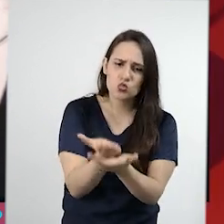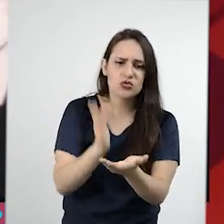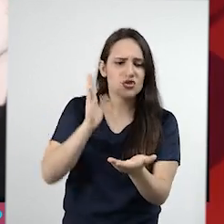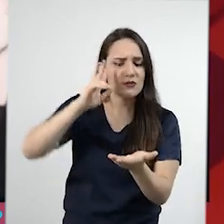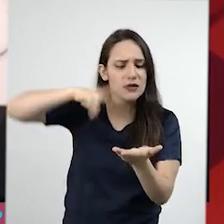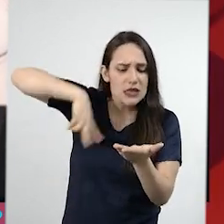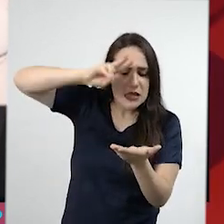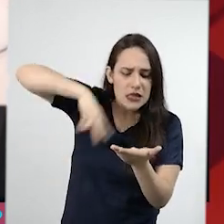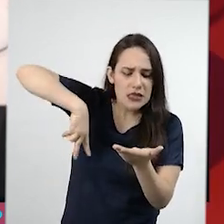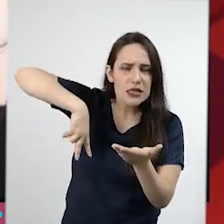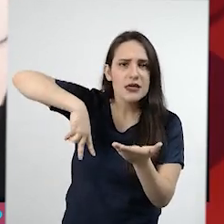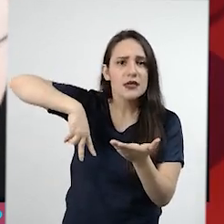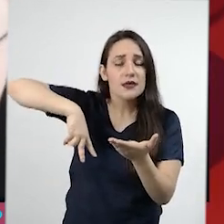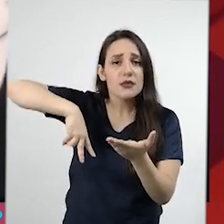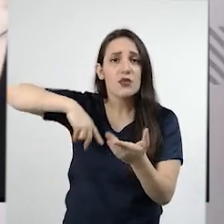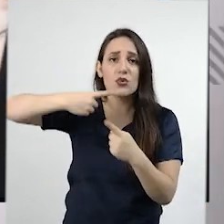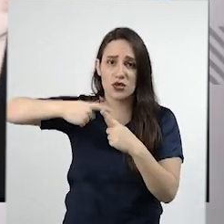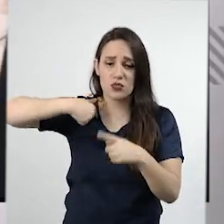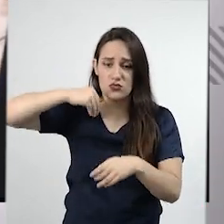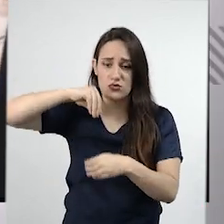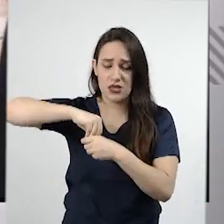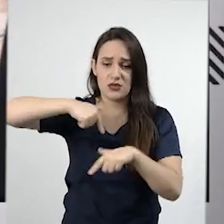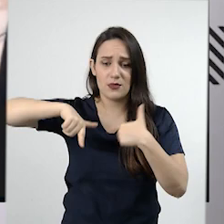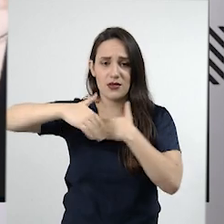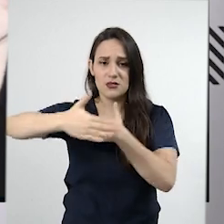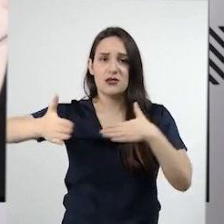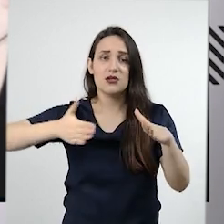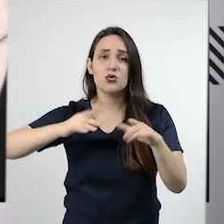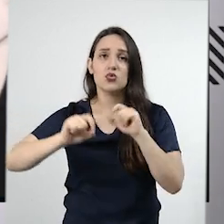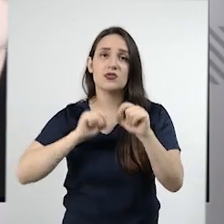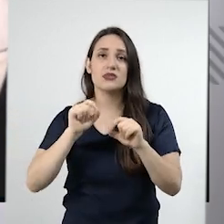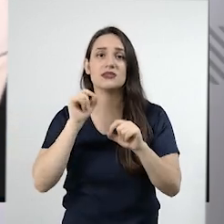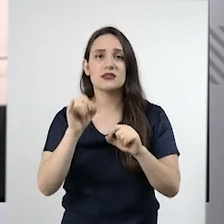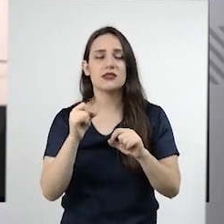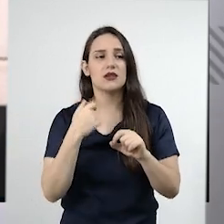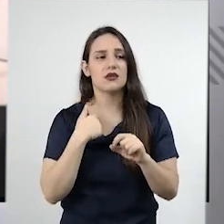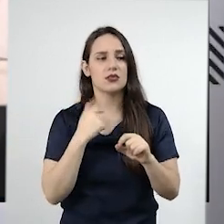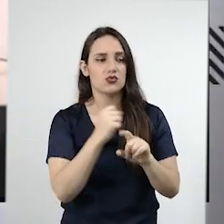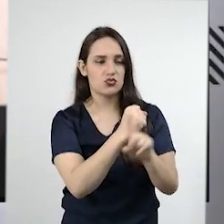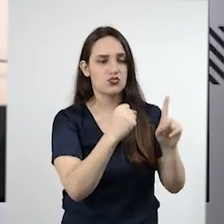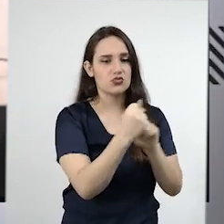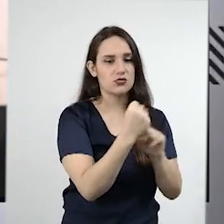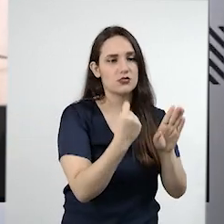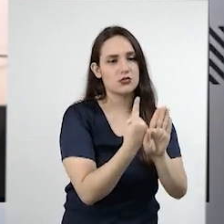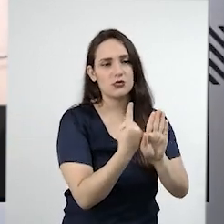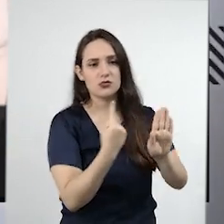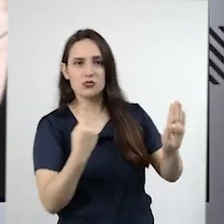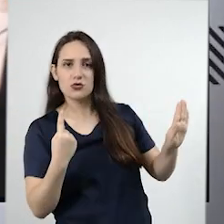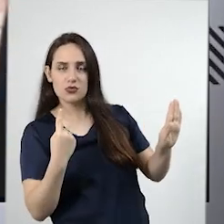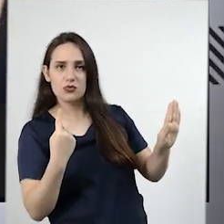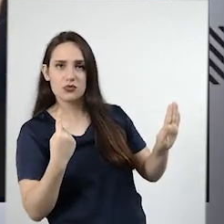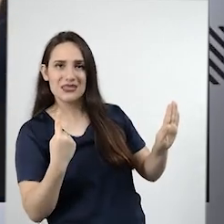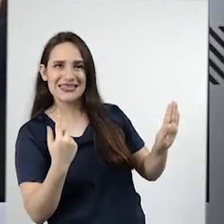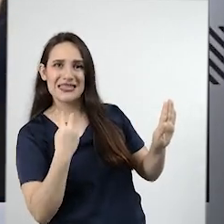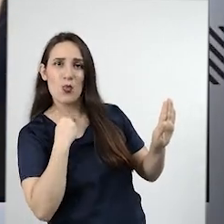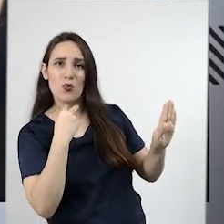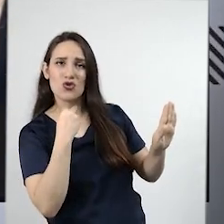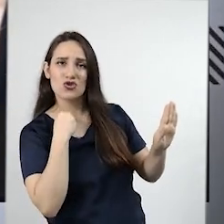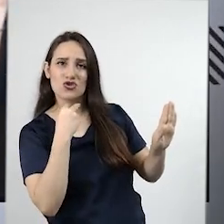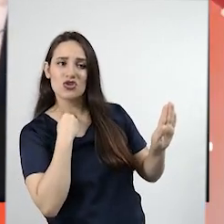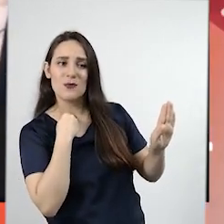gente trabalha em consultório, é que o distanciamento social, ele não deve interferir no distanciamento